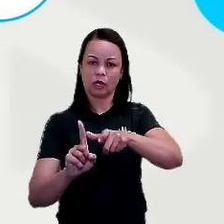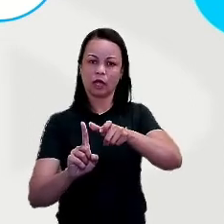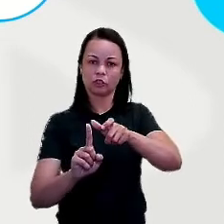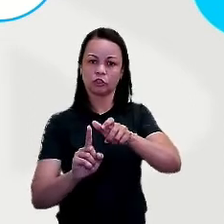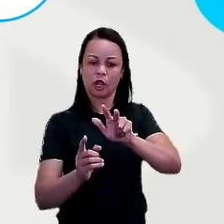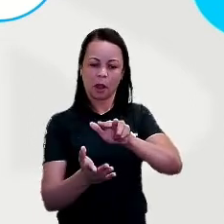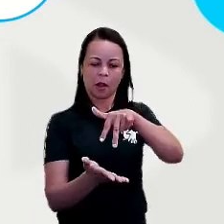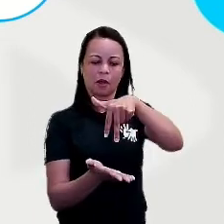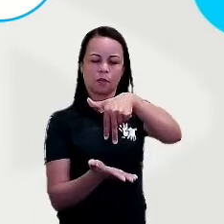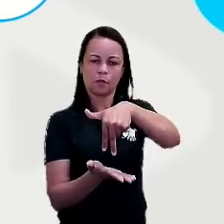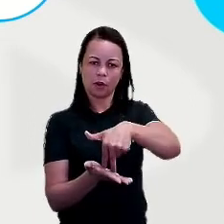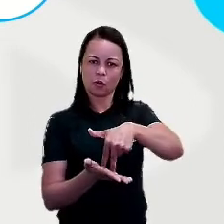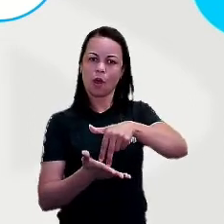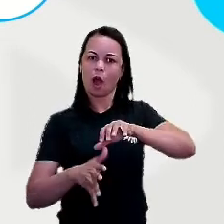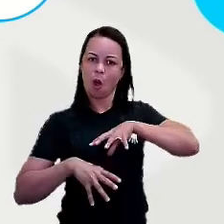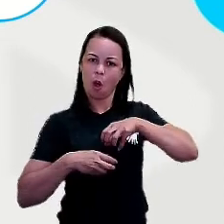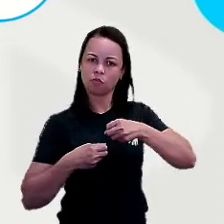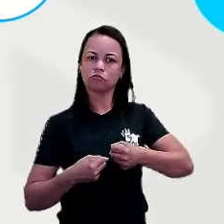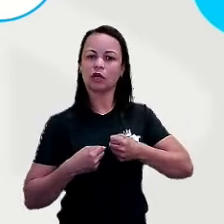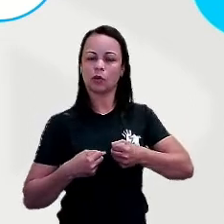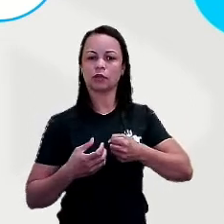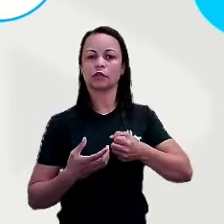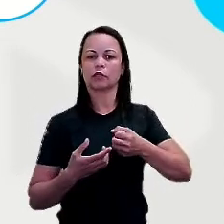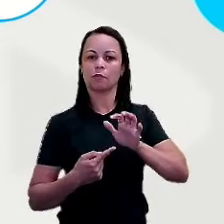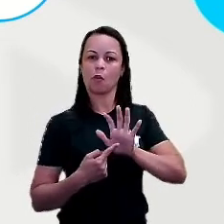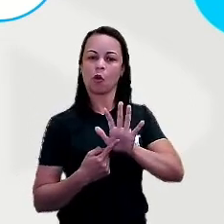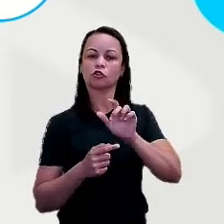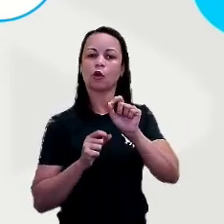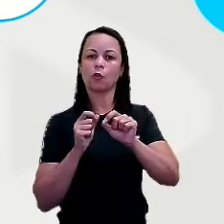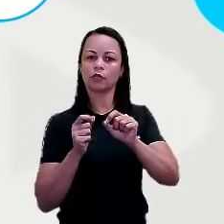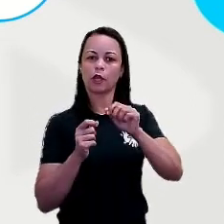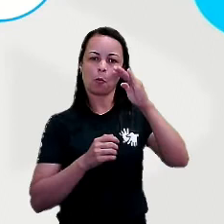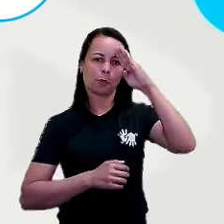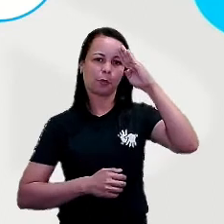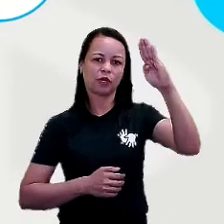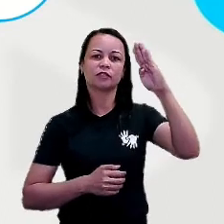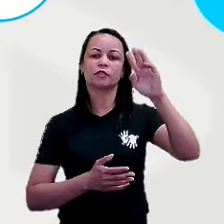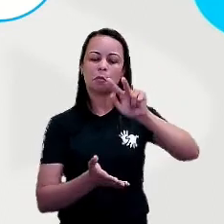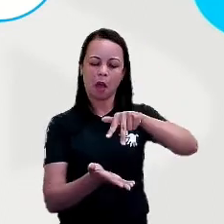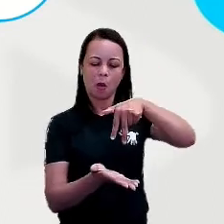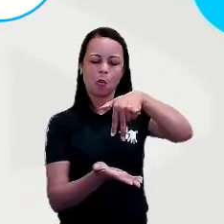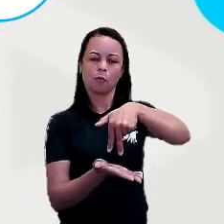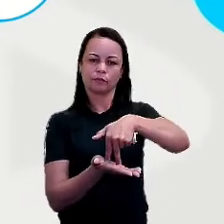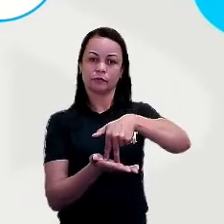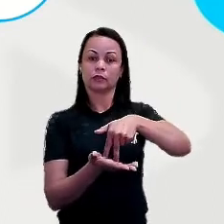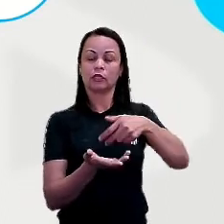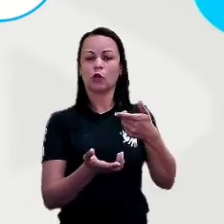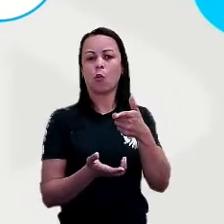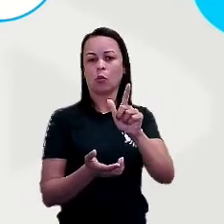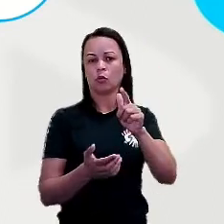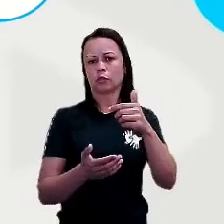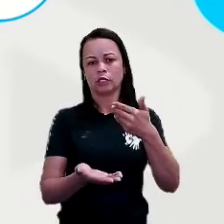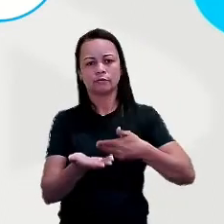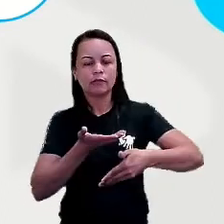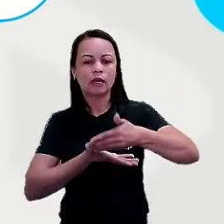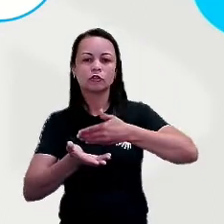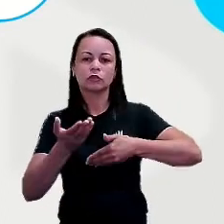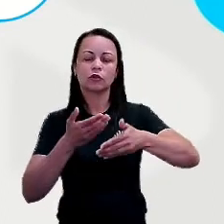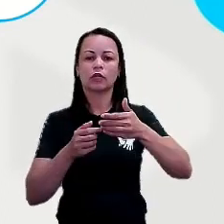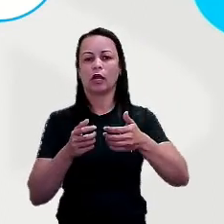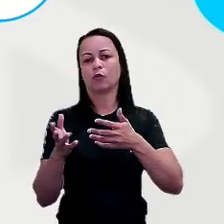pelos atos heróicos, chamadas de principais, outras que se relacionam pelo seu caráter de oposição,